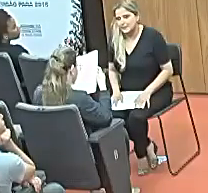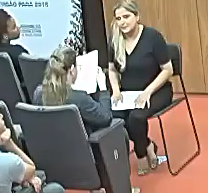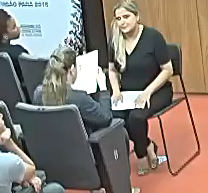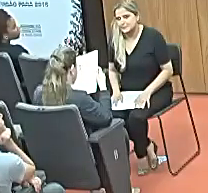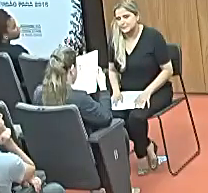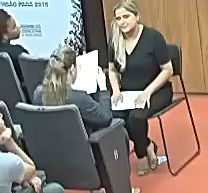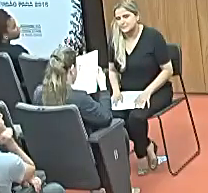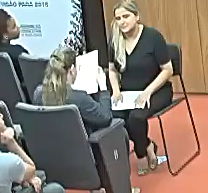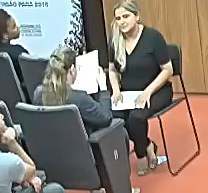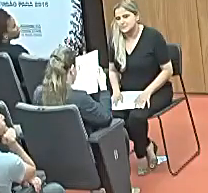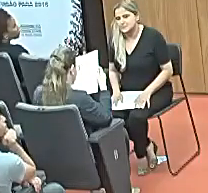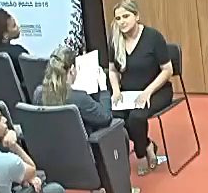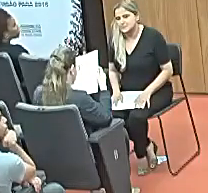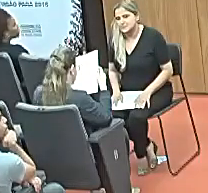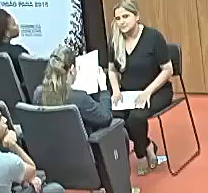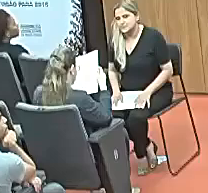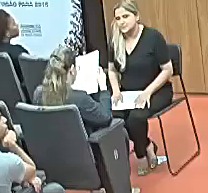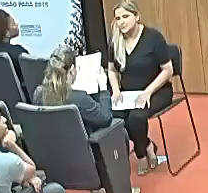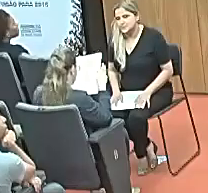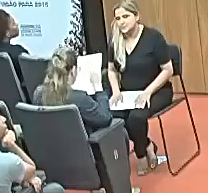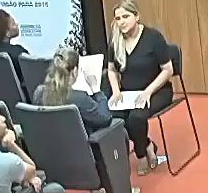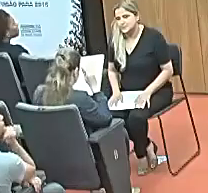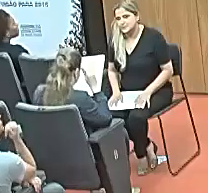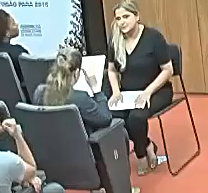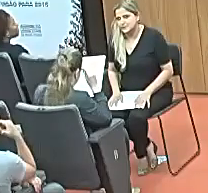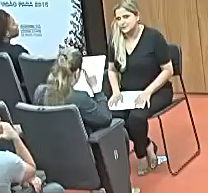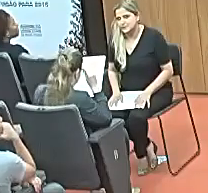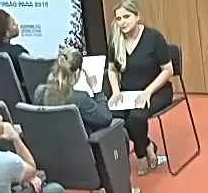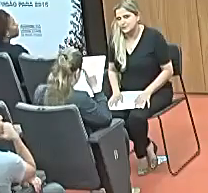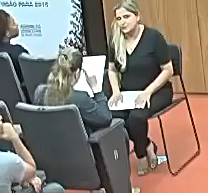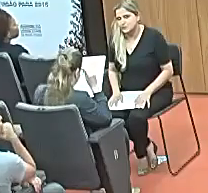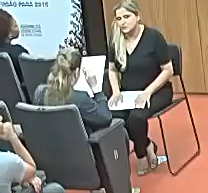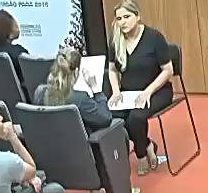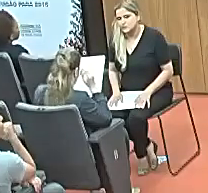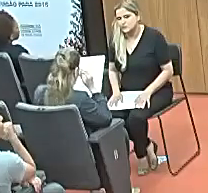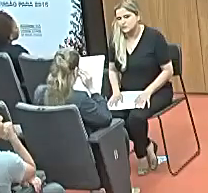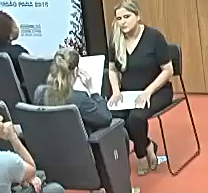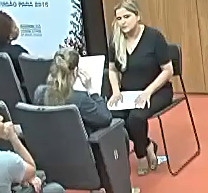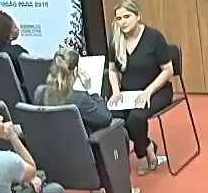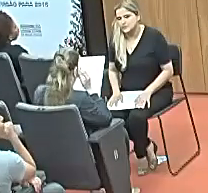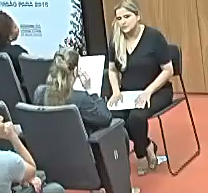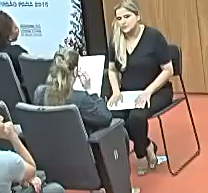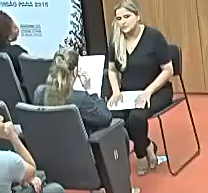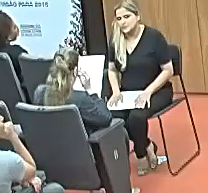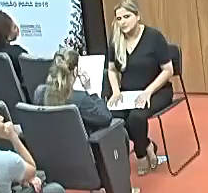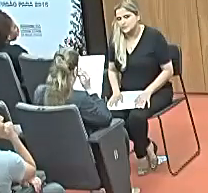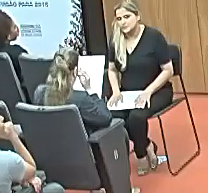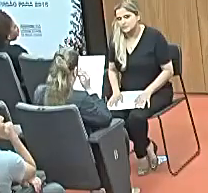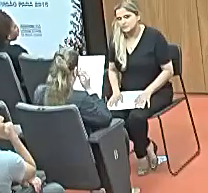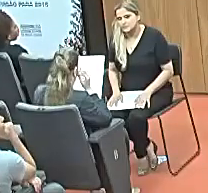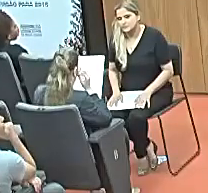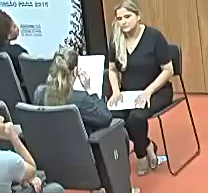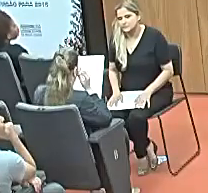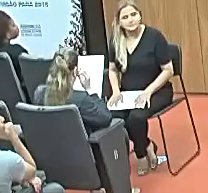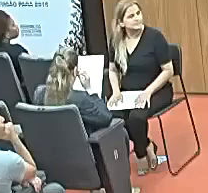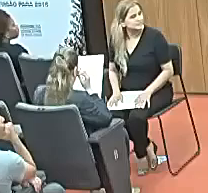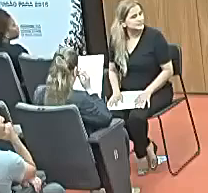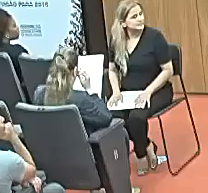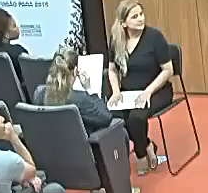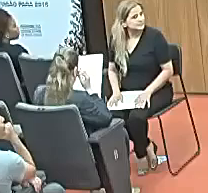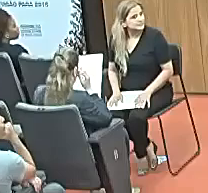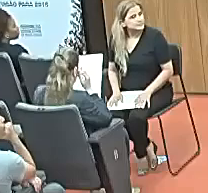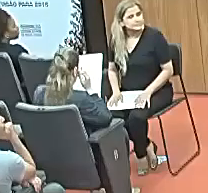josé afonso bicalho o secretário o secretário da fazenda